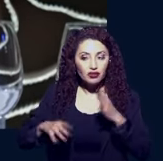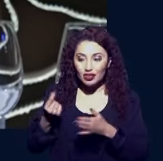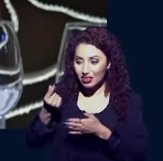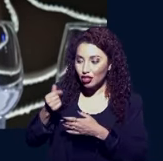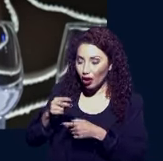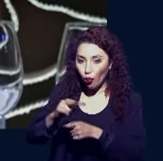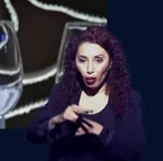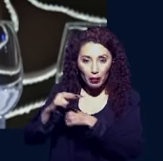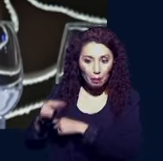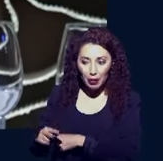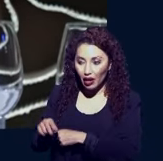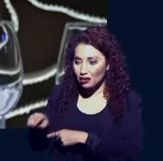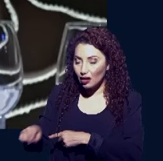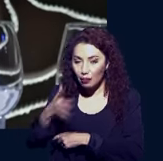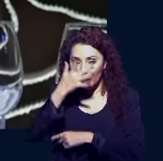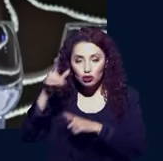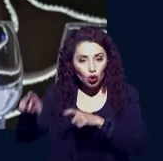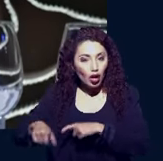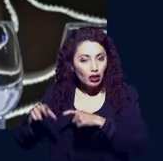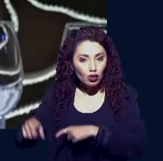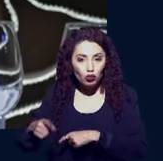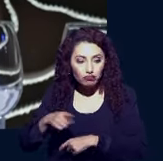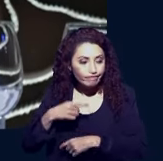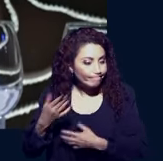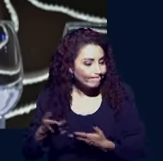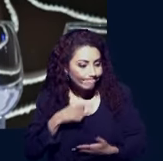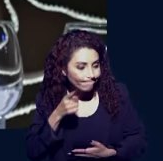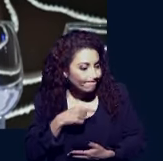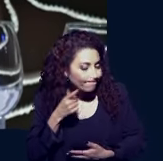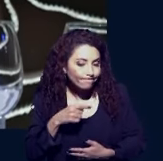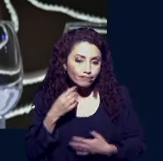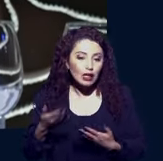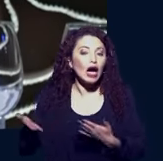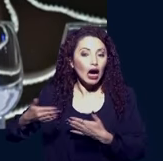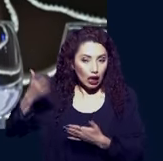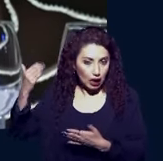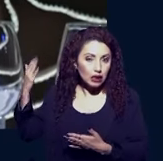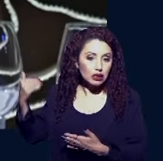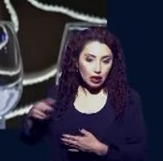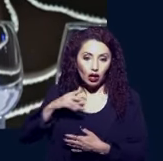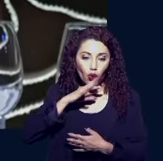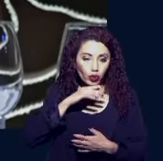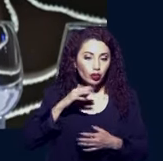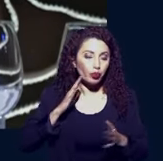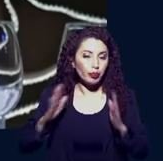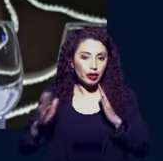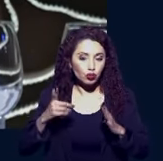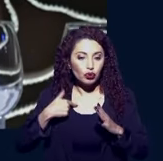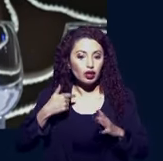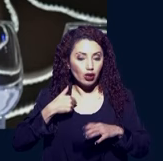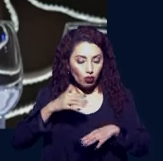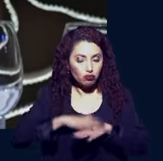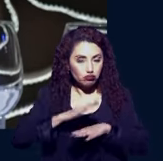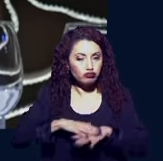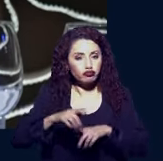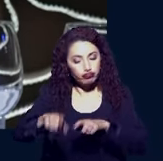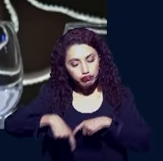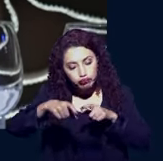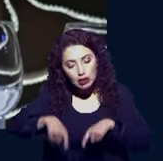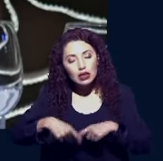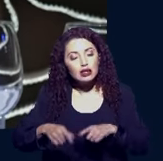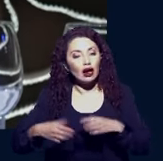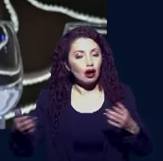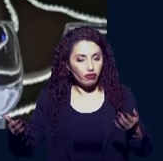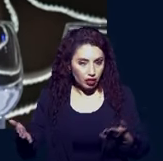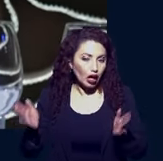aquela atividade naquele tempo melhorou muito isso era muito ruim na época que eu plantava hoje melhorou muito mas a gente ainda